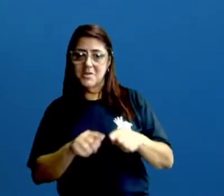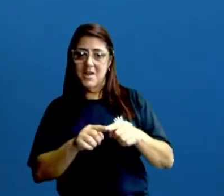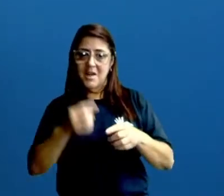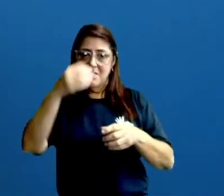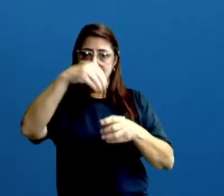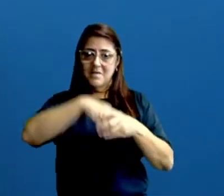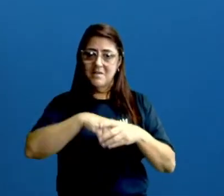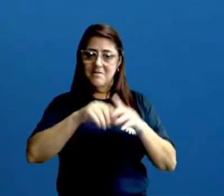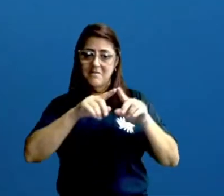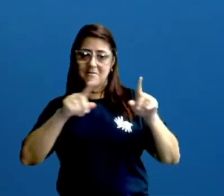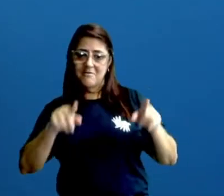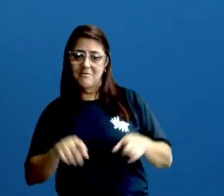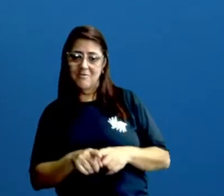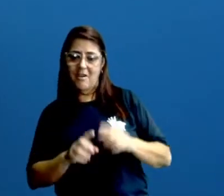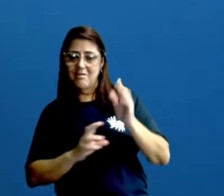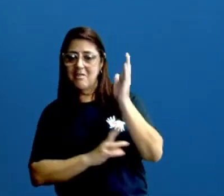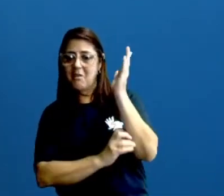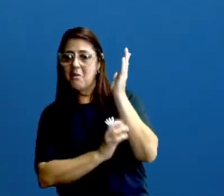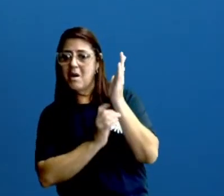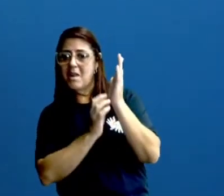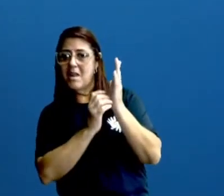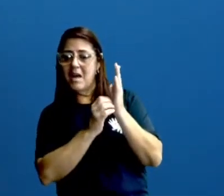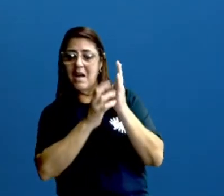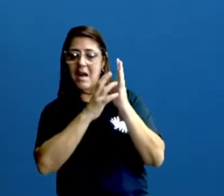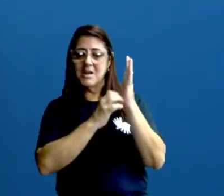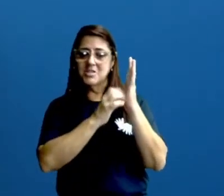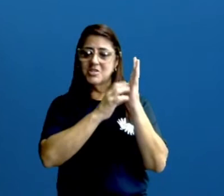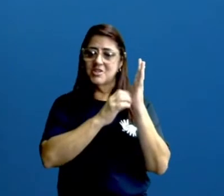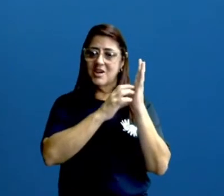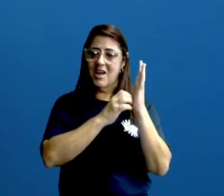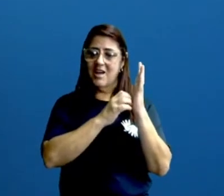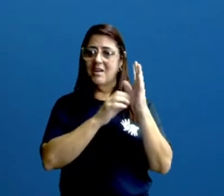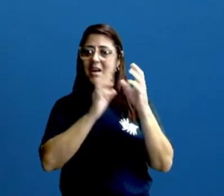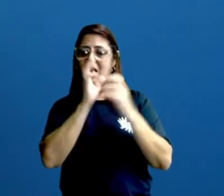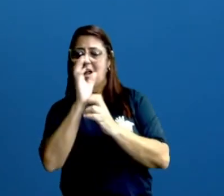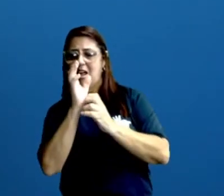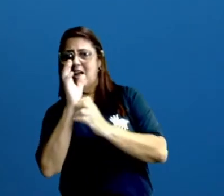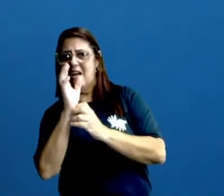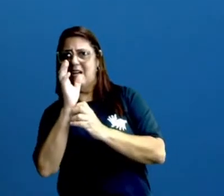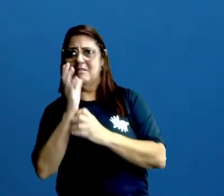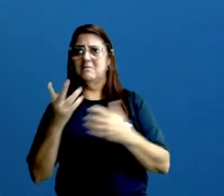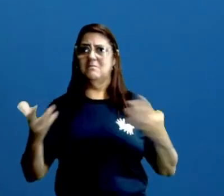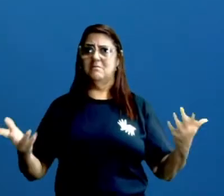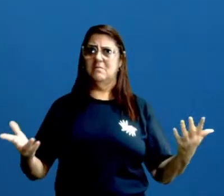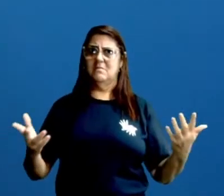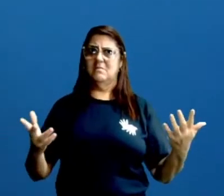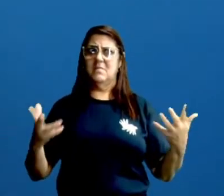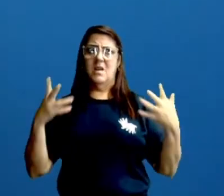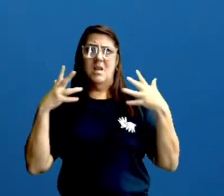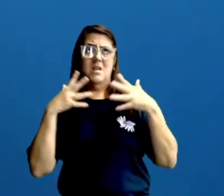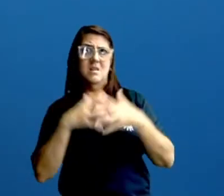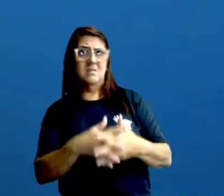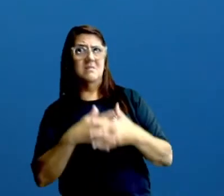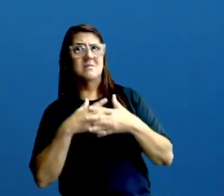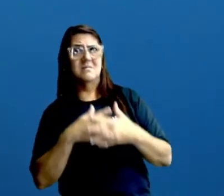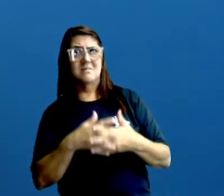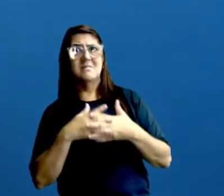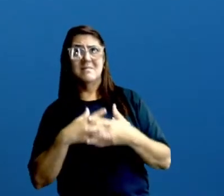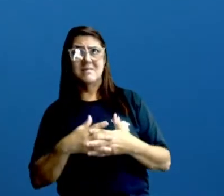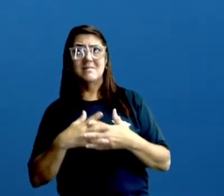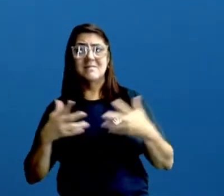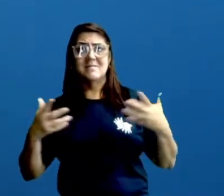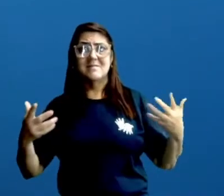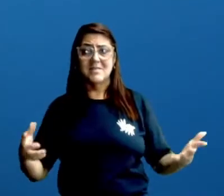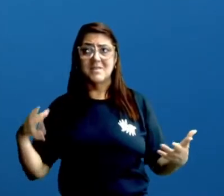tem uma aranha. Tanto a aranha arranha a jarra, como a jarra arranha a aranha. Os trava-línguas são textos em que a gente